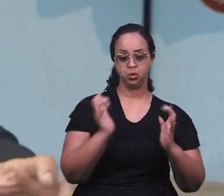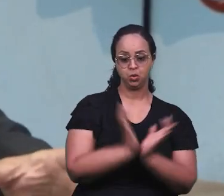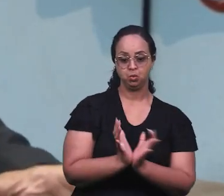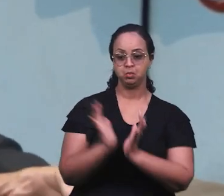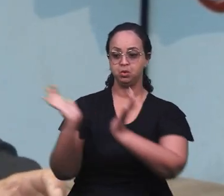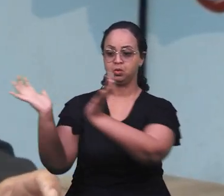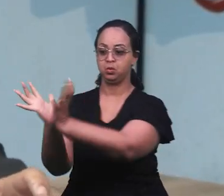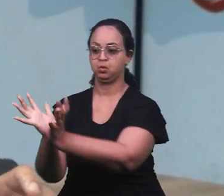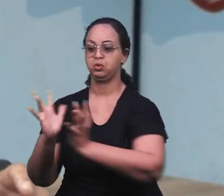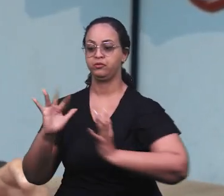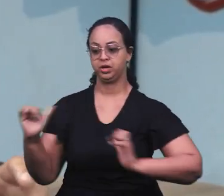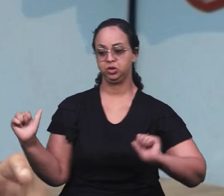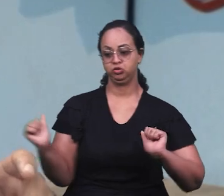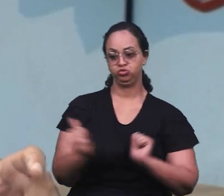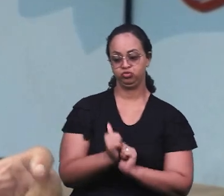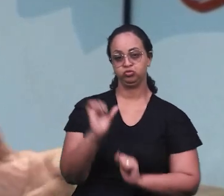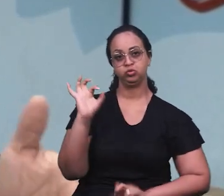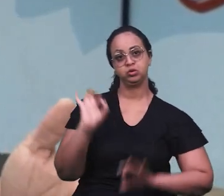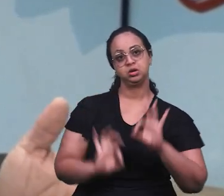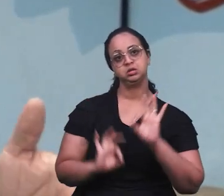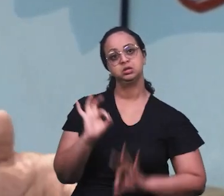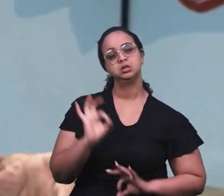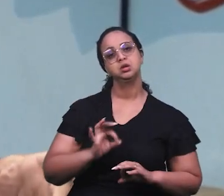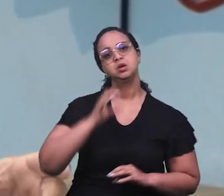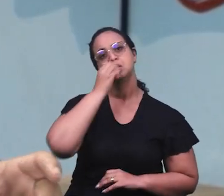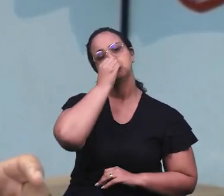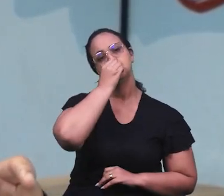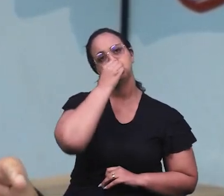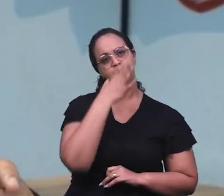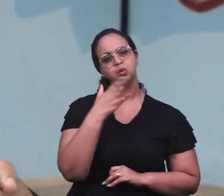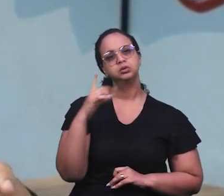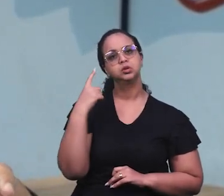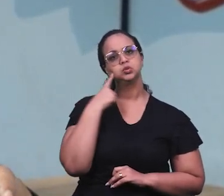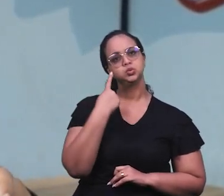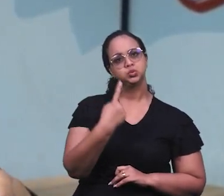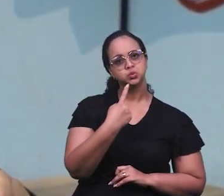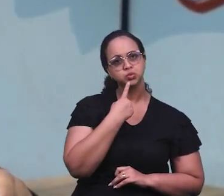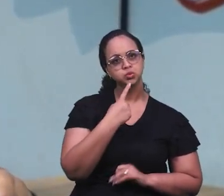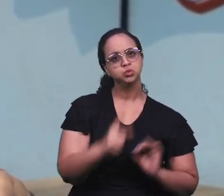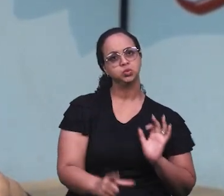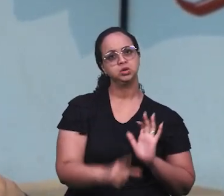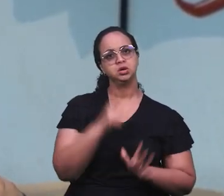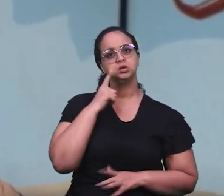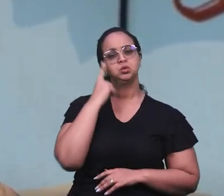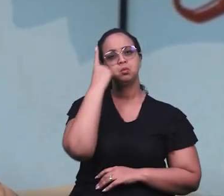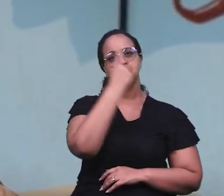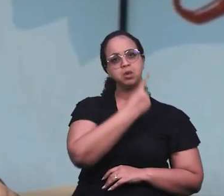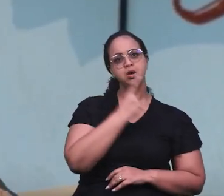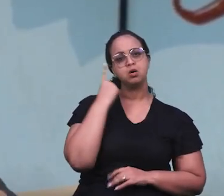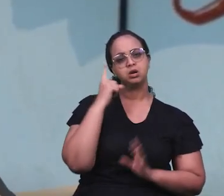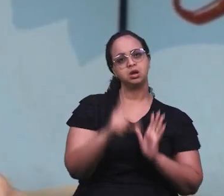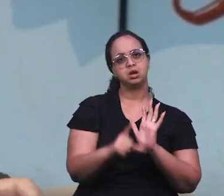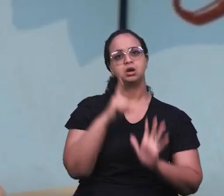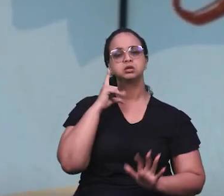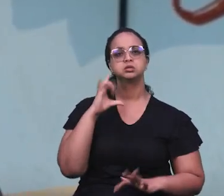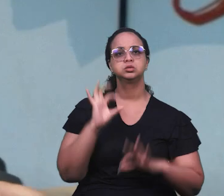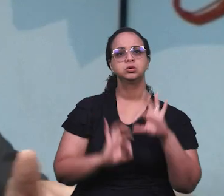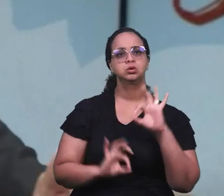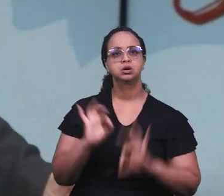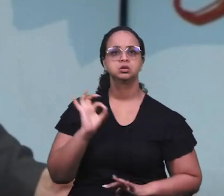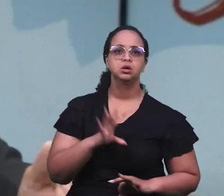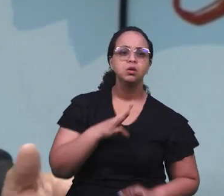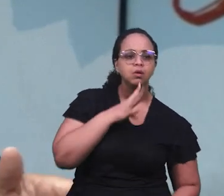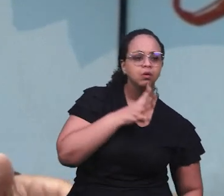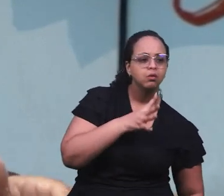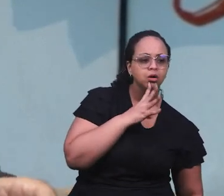toda uma estrutura, uma organização da equipe, né? O ideal é até também, tanto a equipe quanto o surdo, uns minutos antes, uma hora antes, se organizar para poder